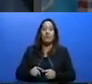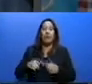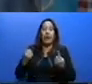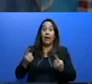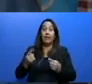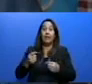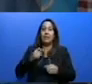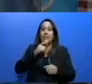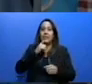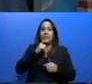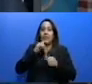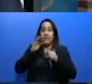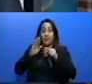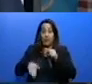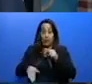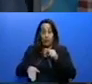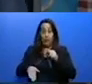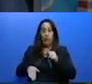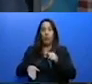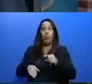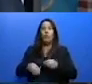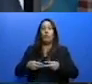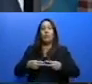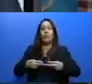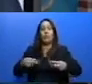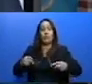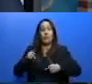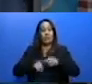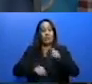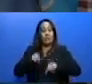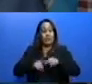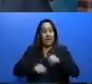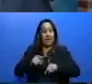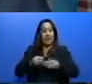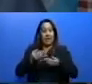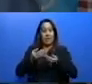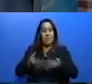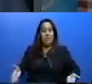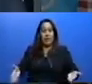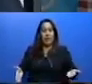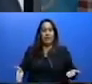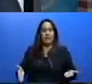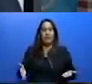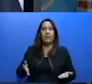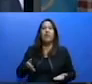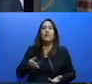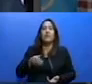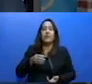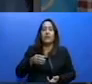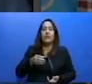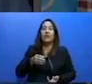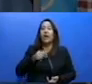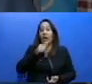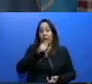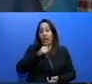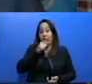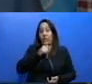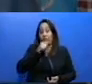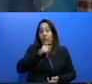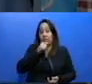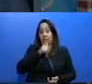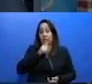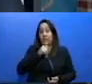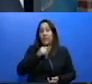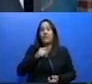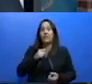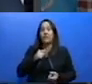bastante, esses objetos vão perder o calor que receberam. Daí o sorvete para de derreter e a